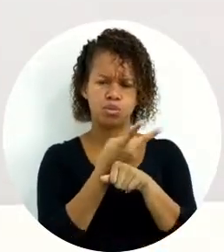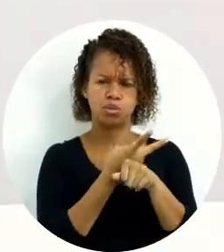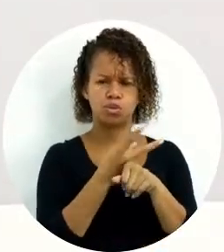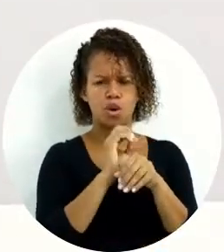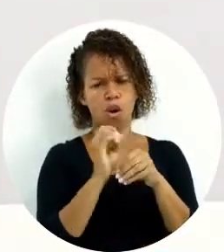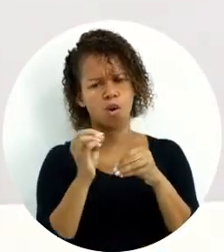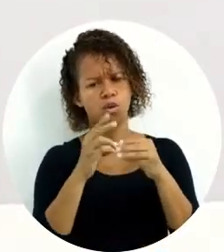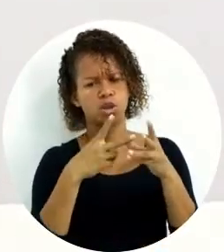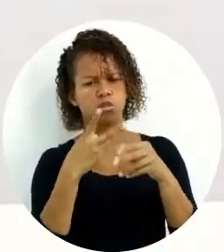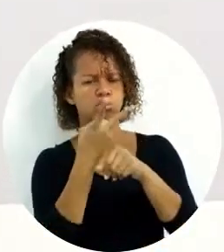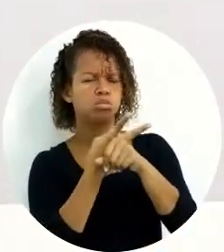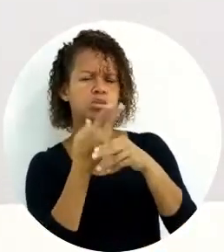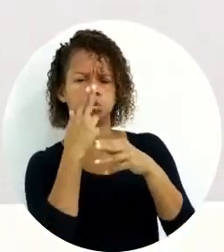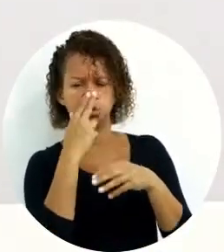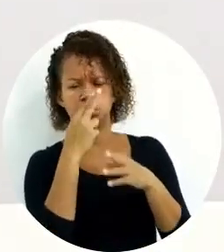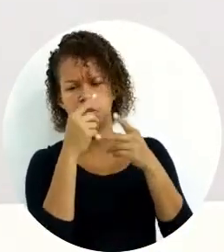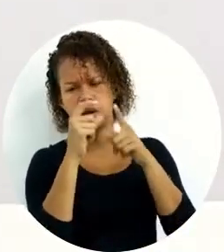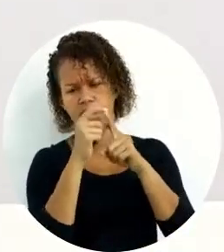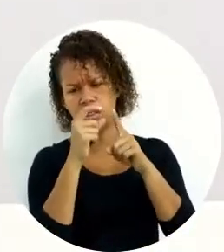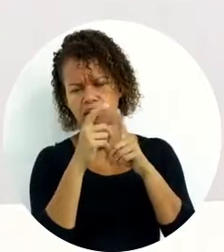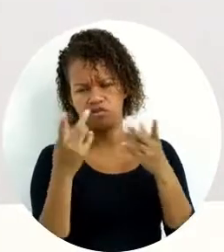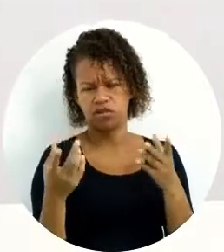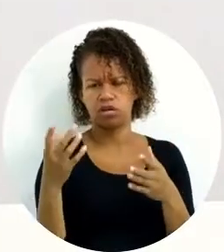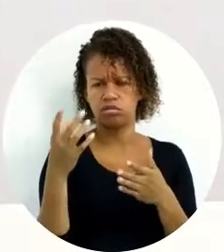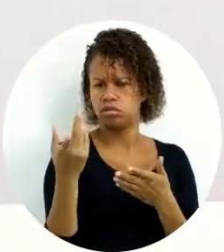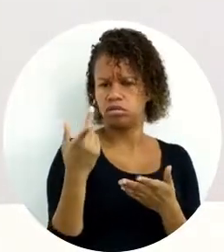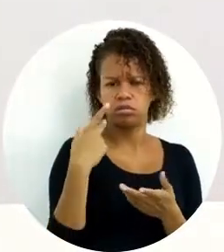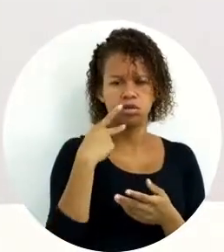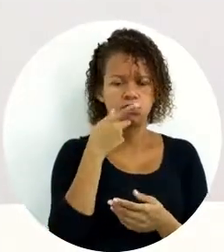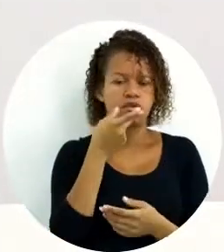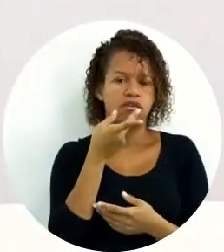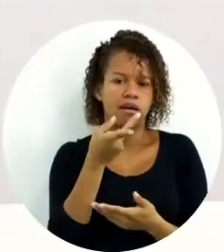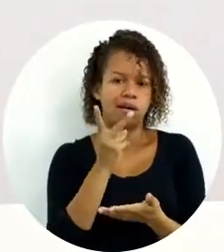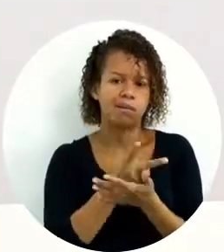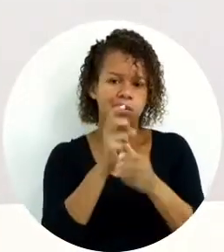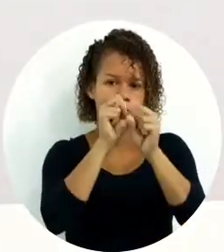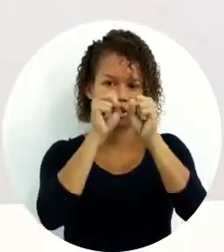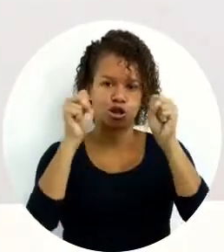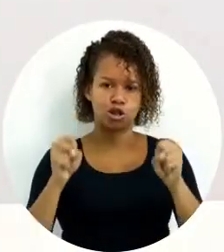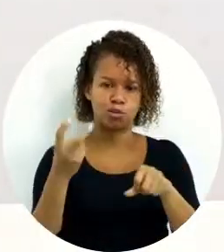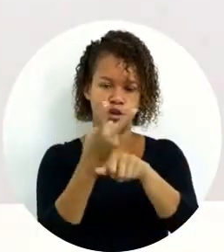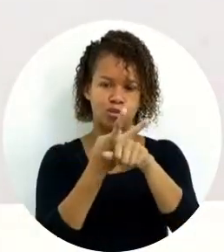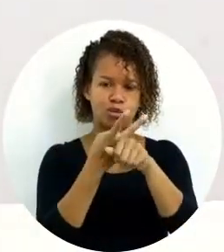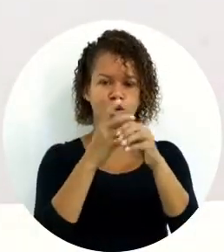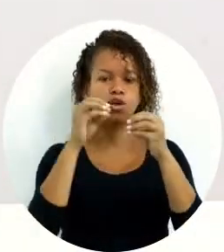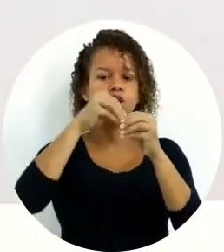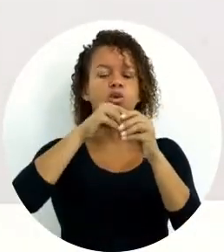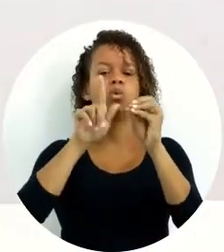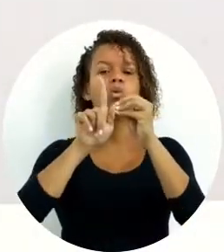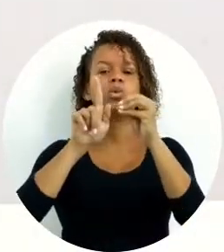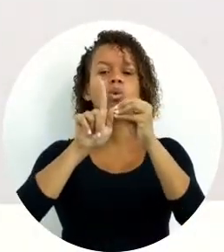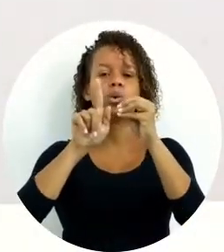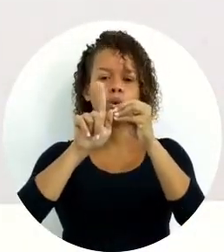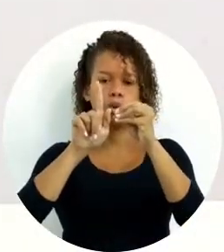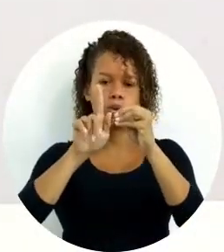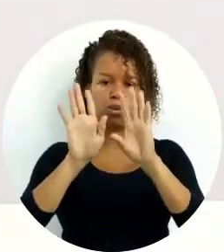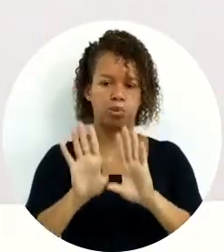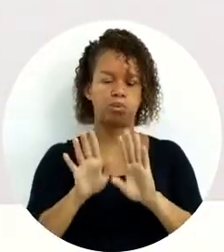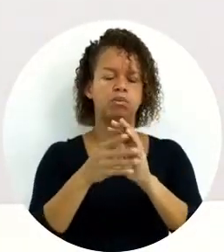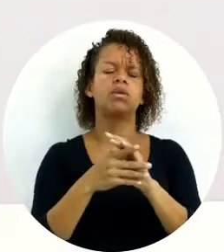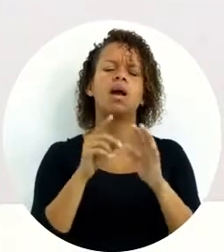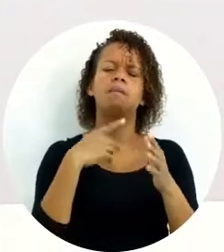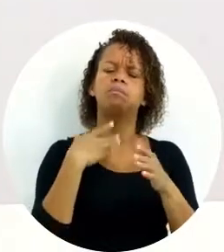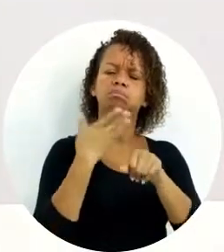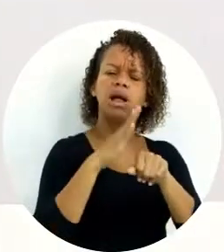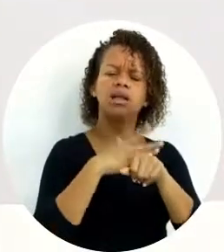ou mecanismos de busca, que é o que é mais adotado nos sistemas de busca, por exemplo, no Google. Na prática, o que é que acontece com